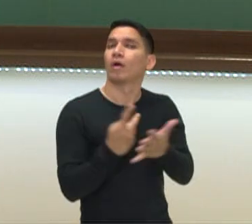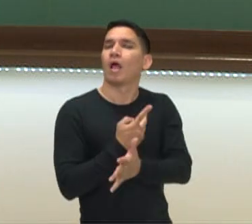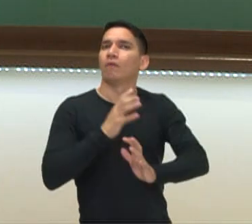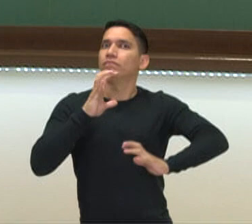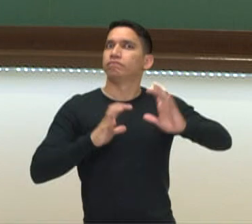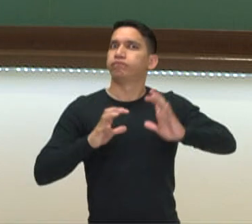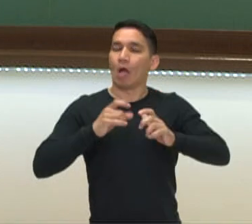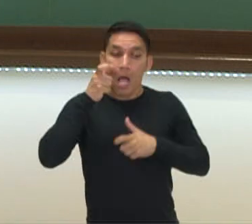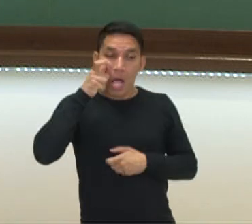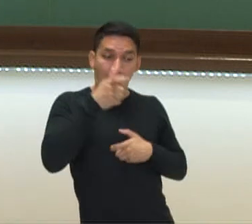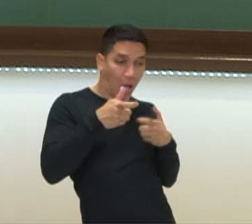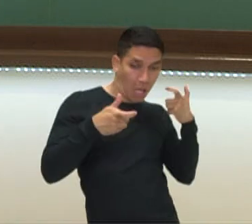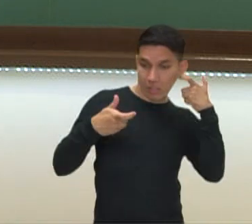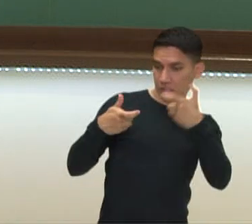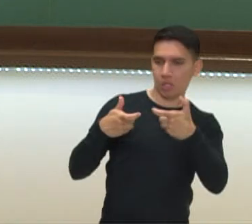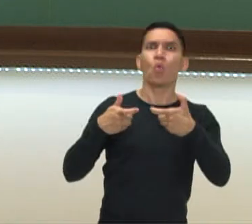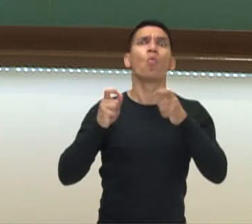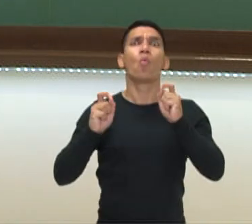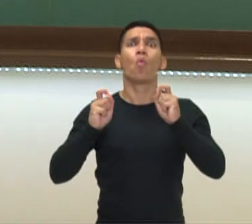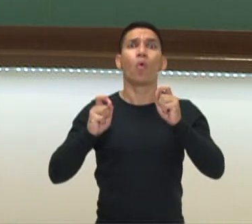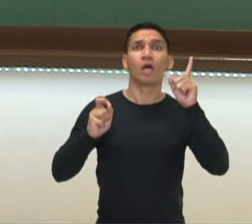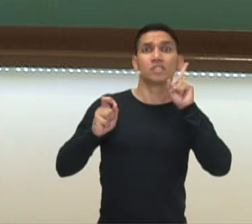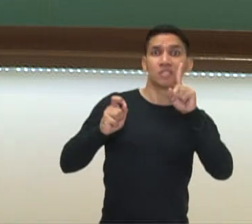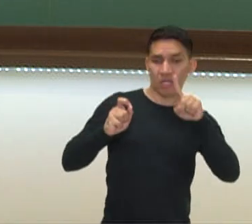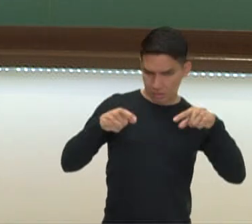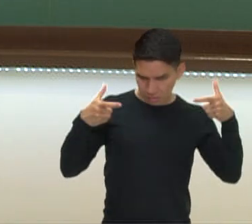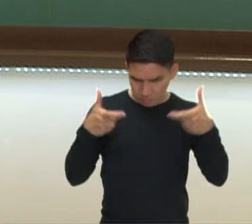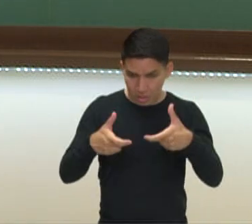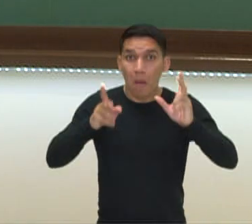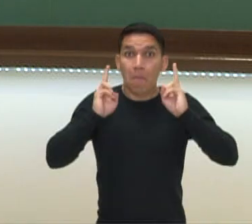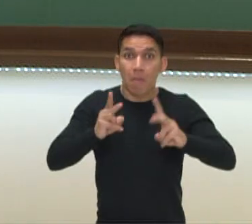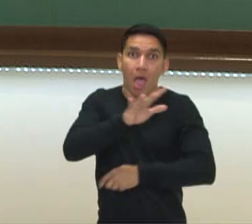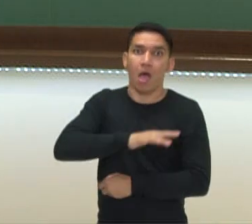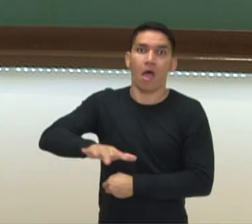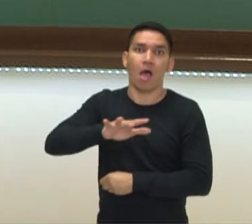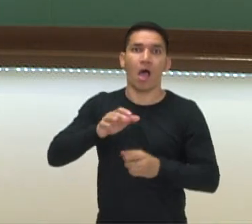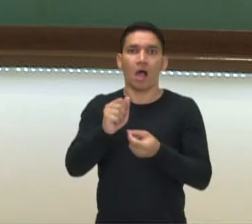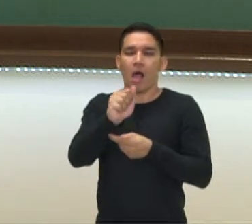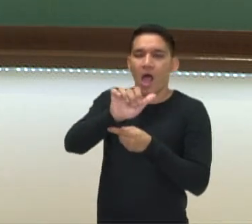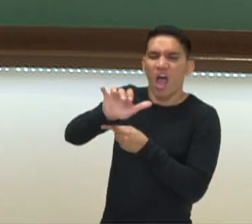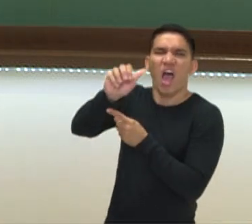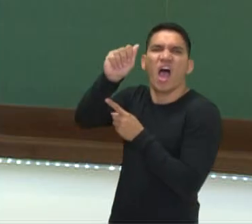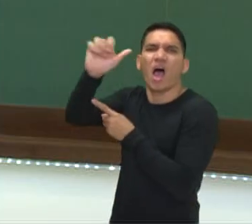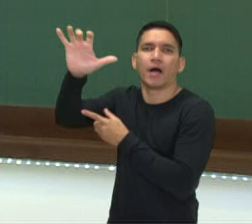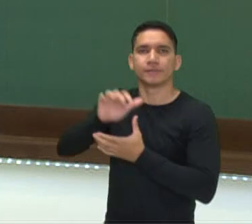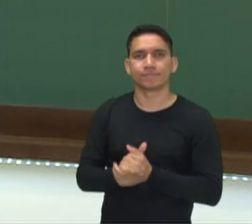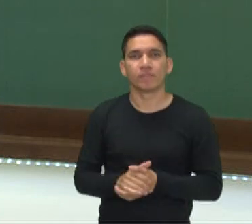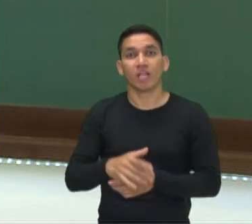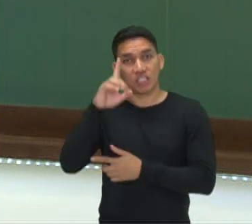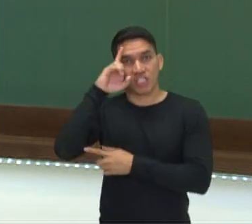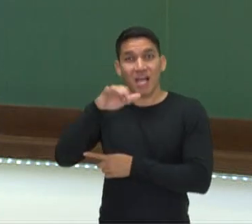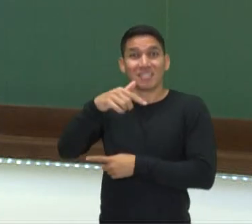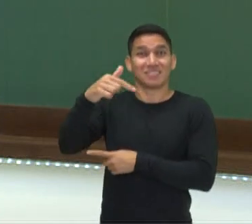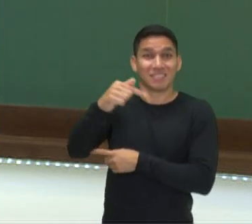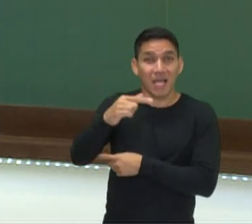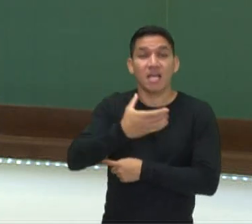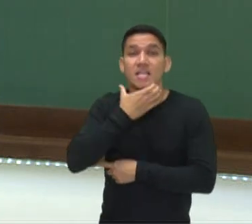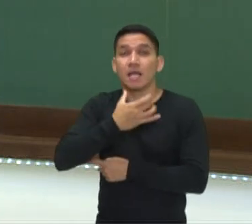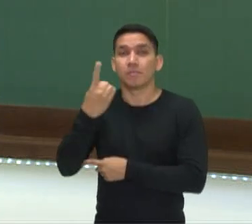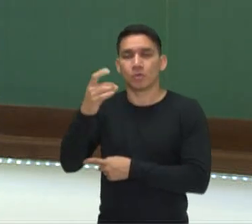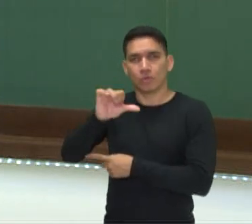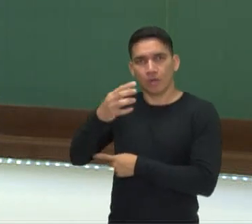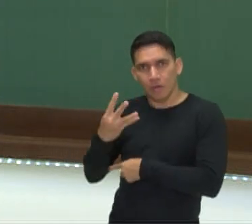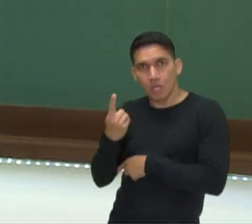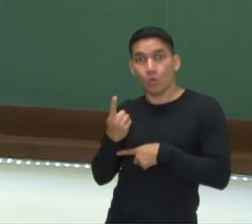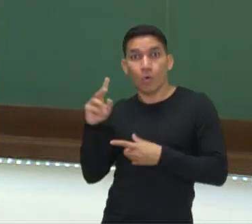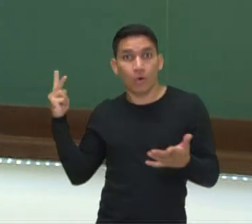conflito com interesses dos Estados Unidos também nesta região da Ásia. E em 7 de dezembro de